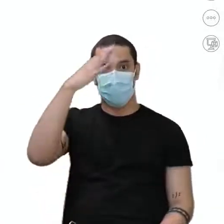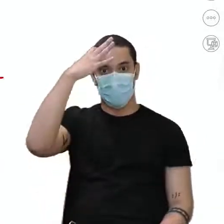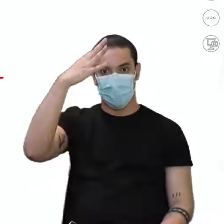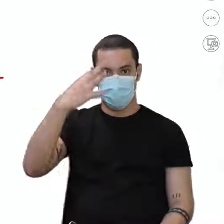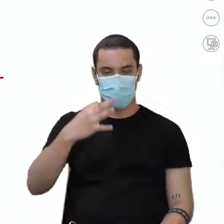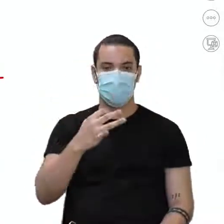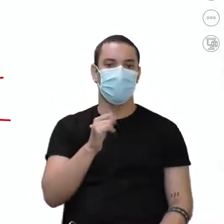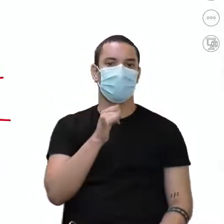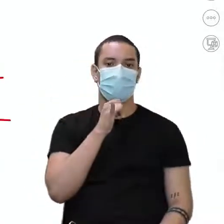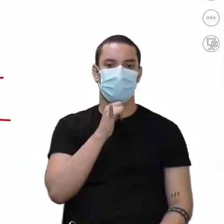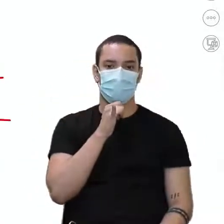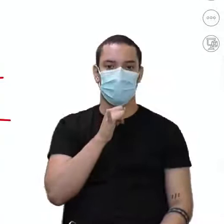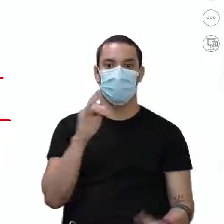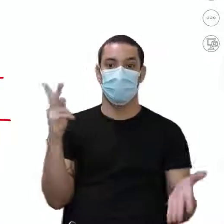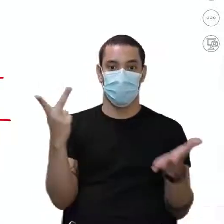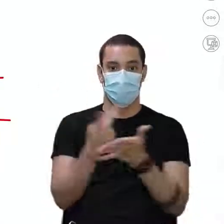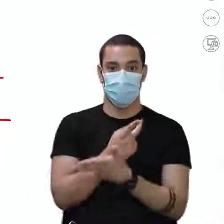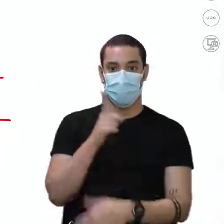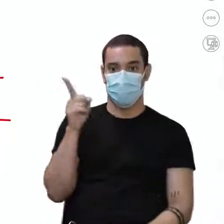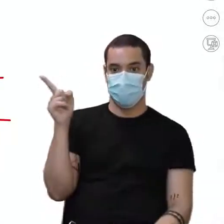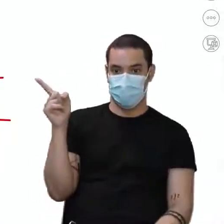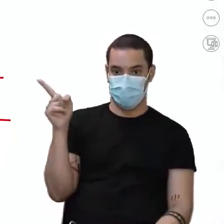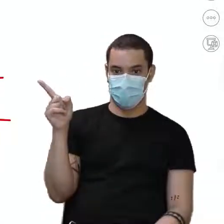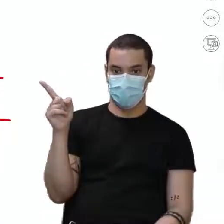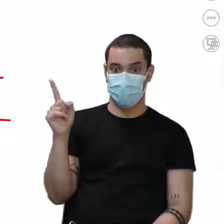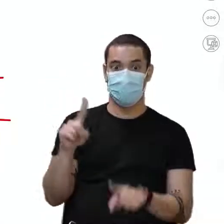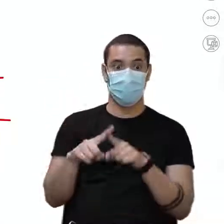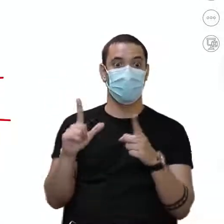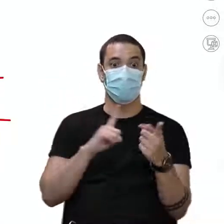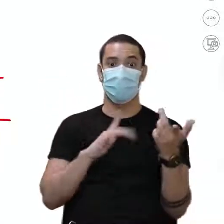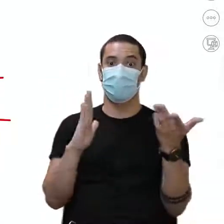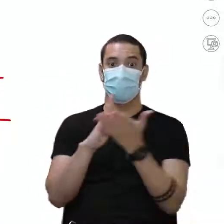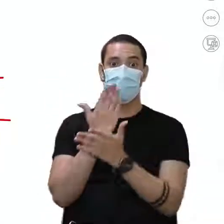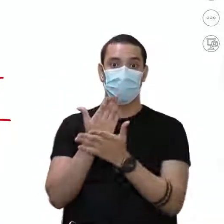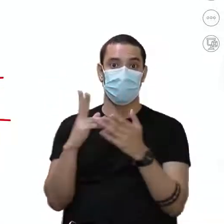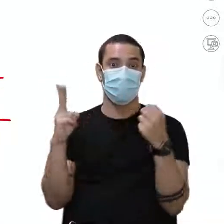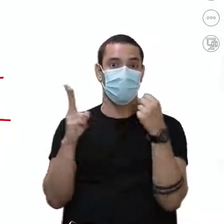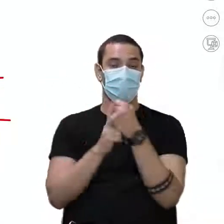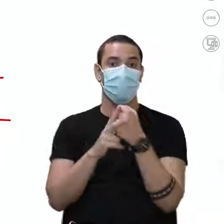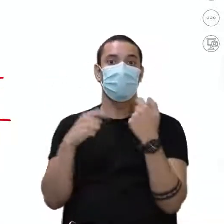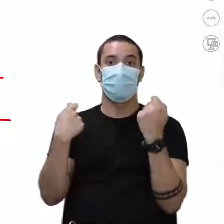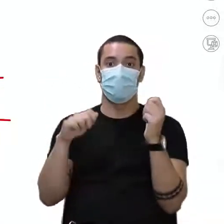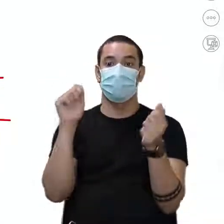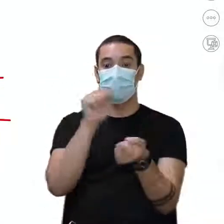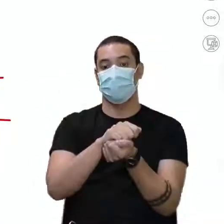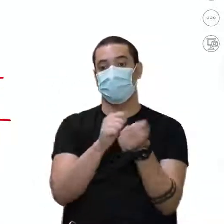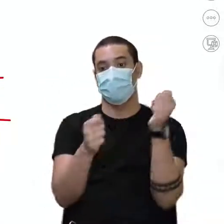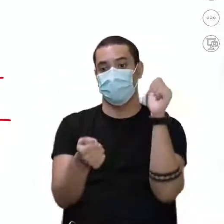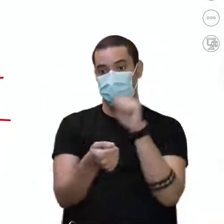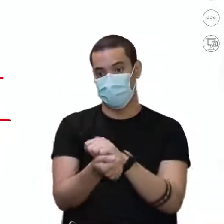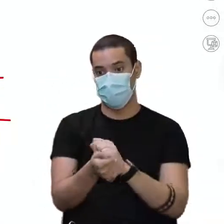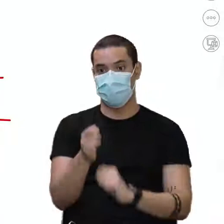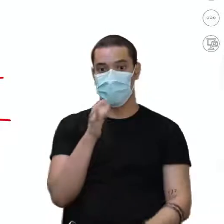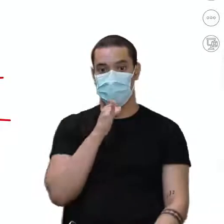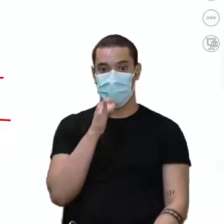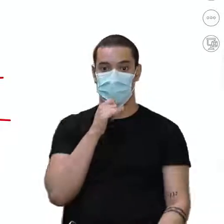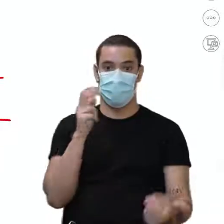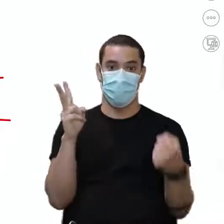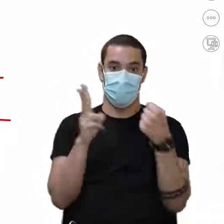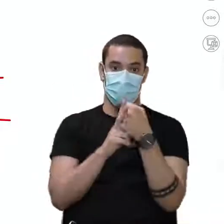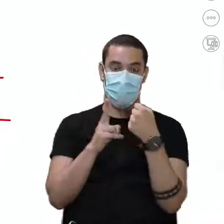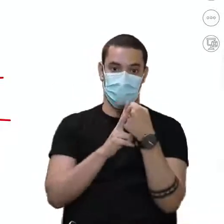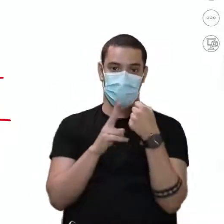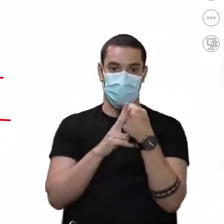nos exemplos, acontece isso. Só que tem aquelas exceções, aquelas regras. Como, por exemplo, verbos que terminam com